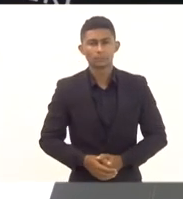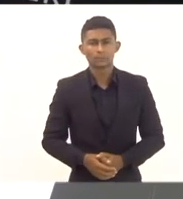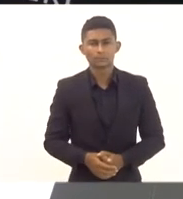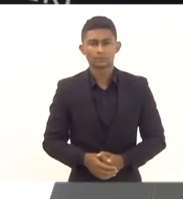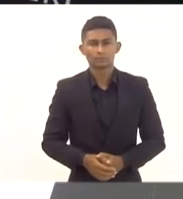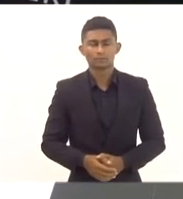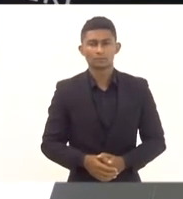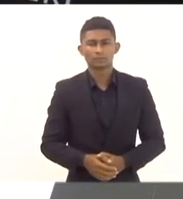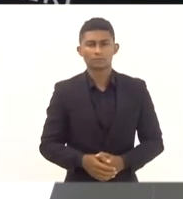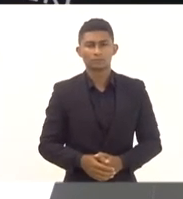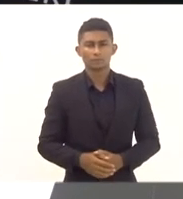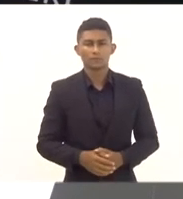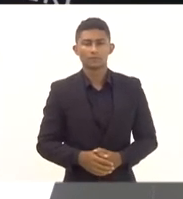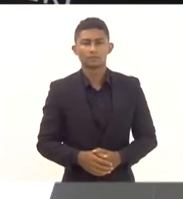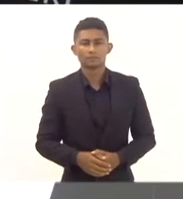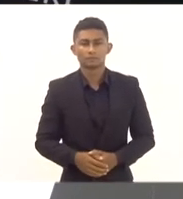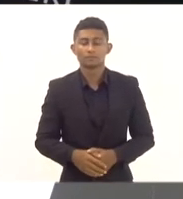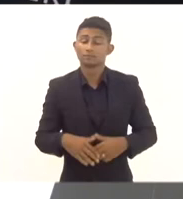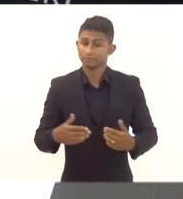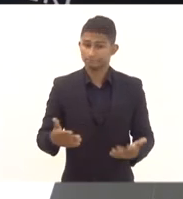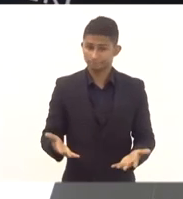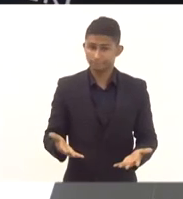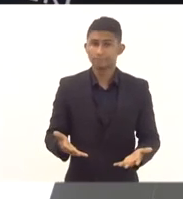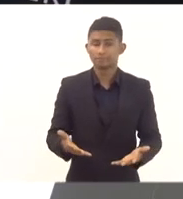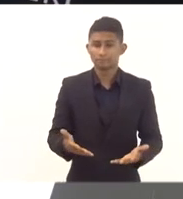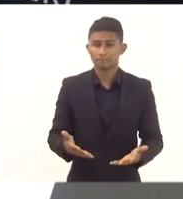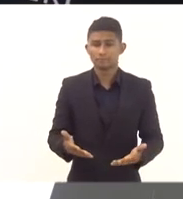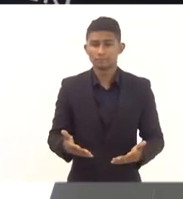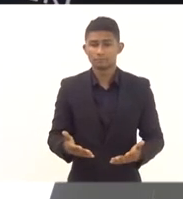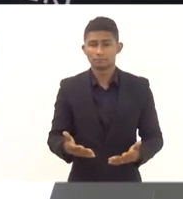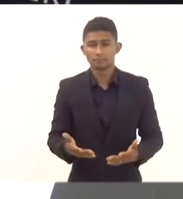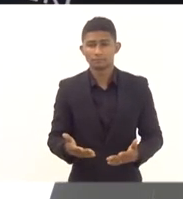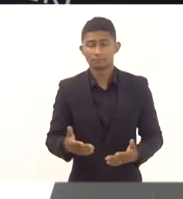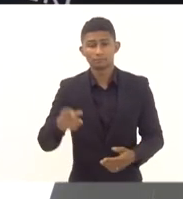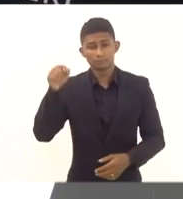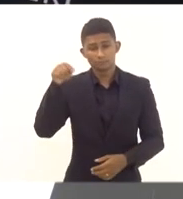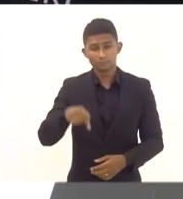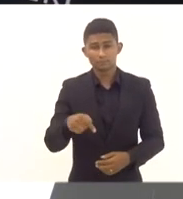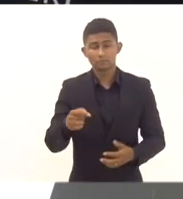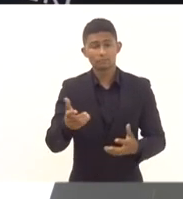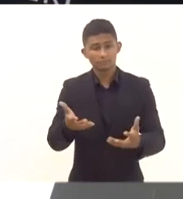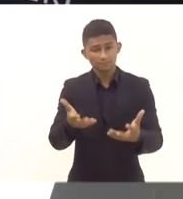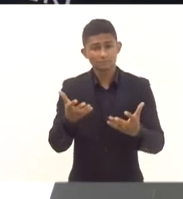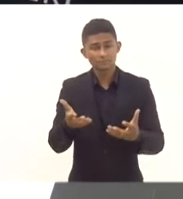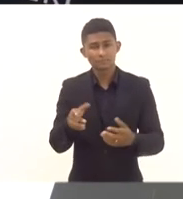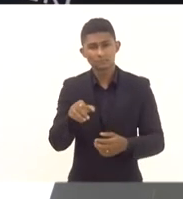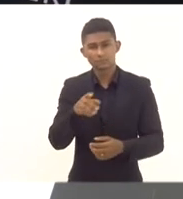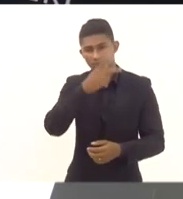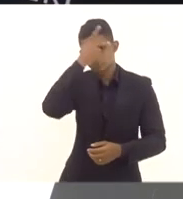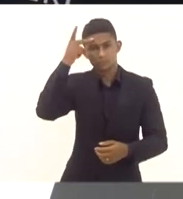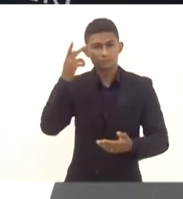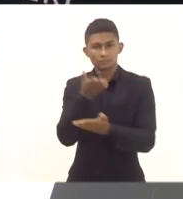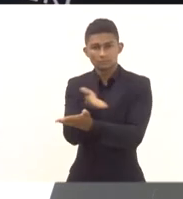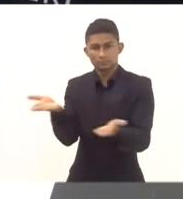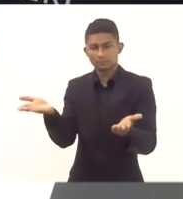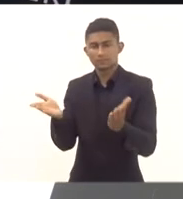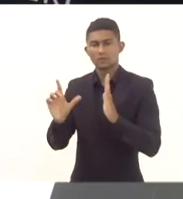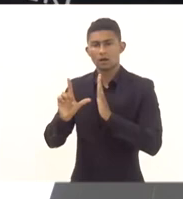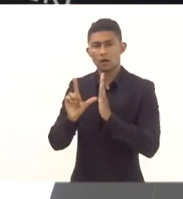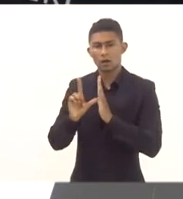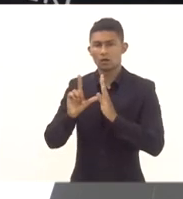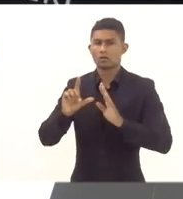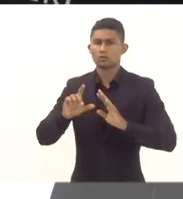houve mulher bem muito olhar esse um ponto né mais uma forma aonde a gente pode pegar o microempreendedor em